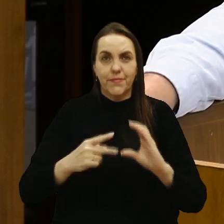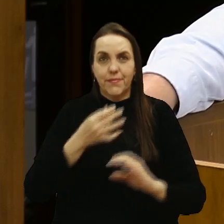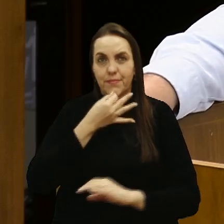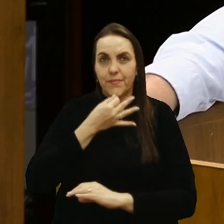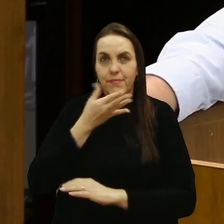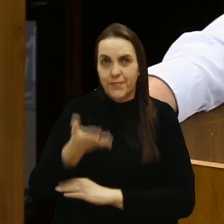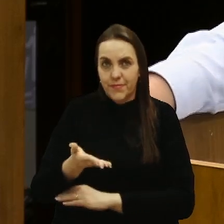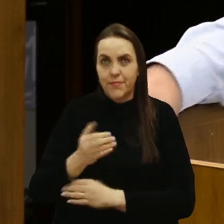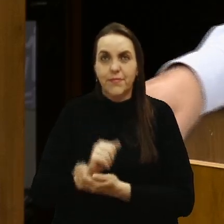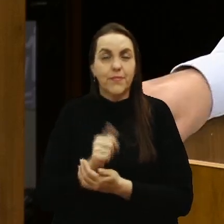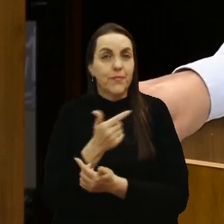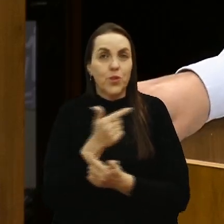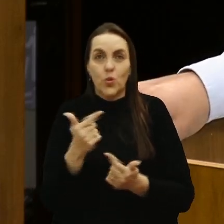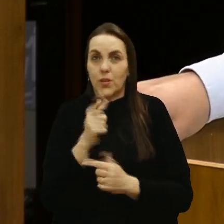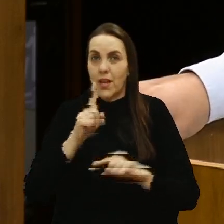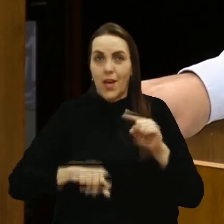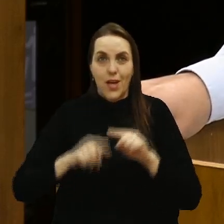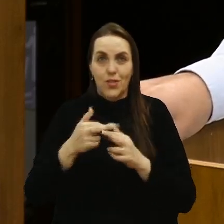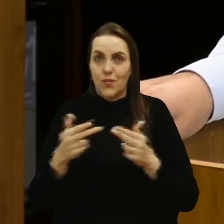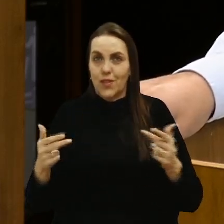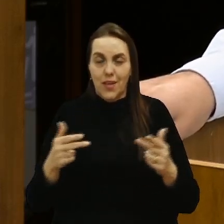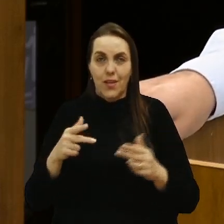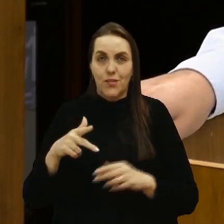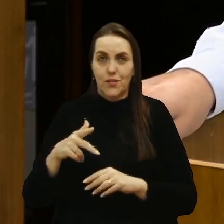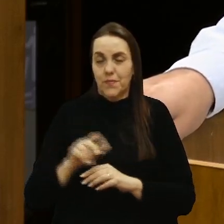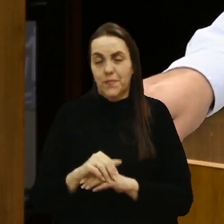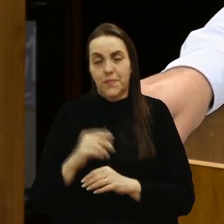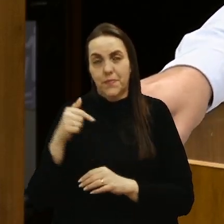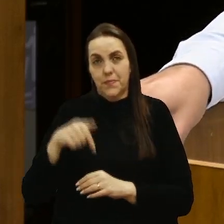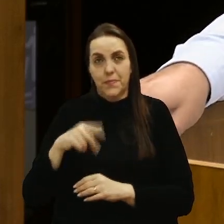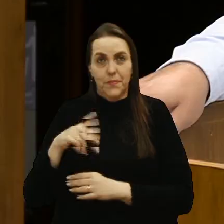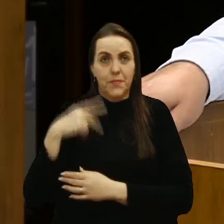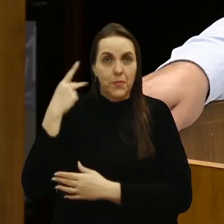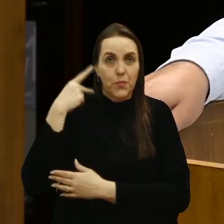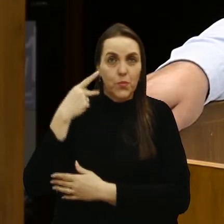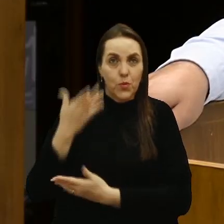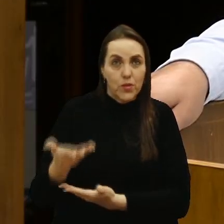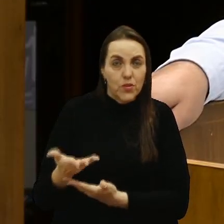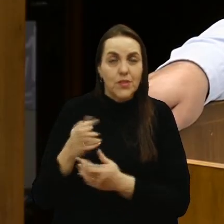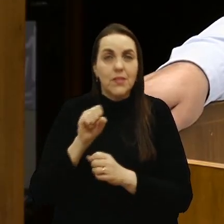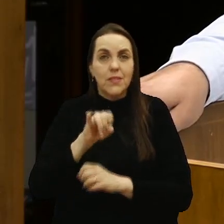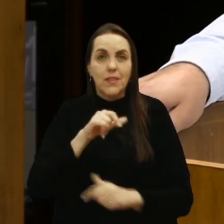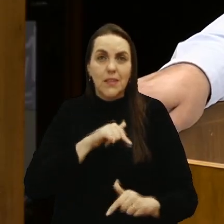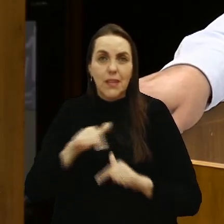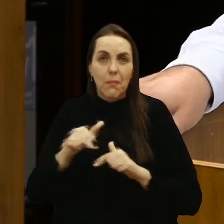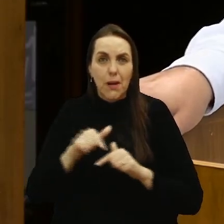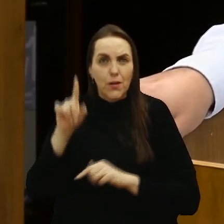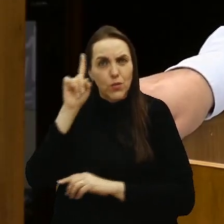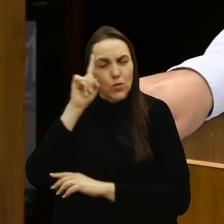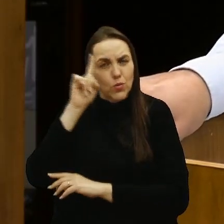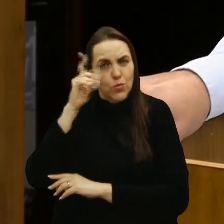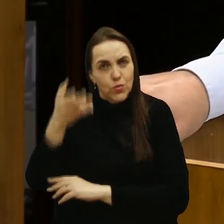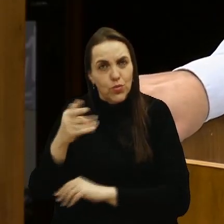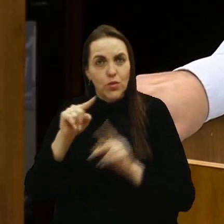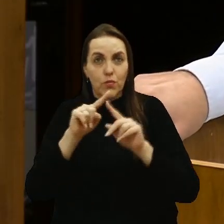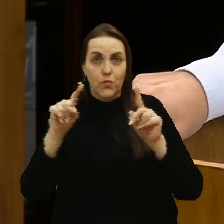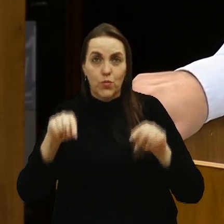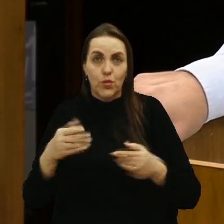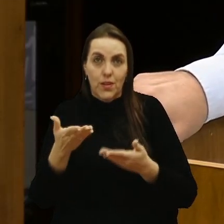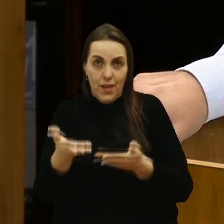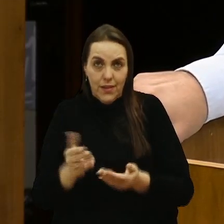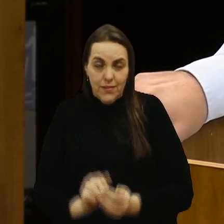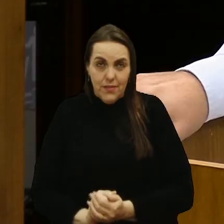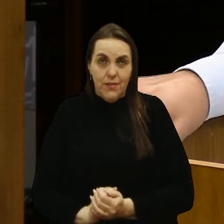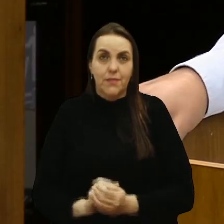não existiria atividade parlamentar sem o trabalho diário das nossas servidoras e dos nossos servidores,